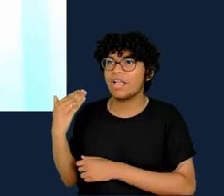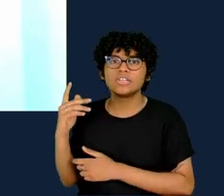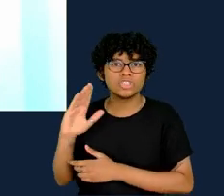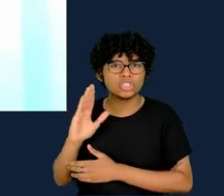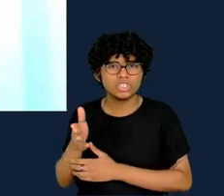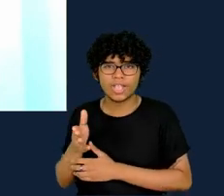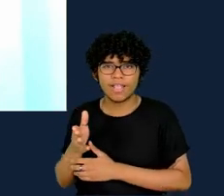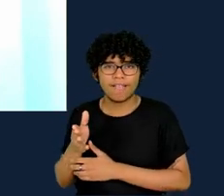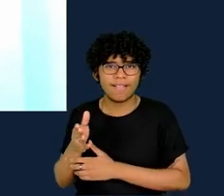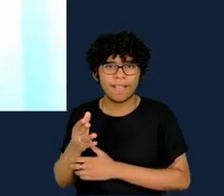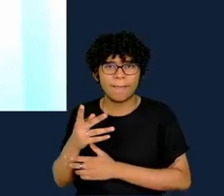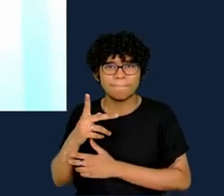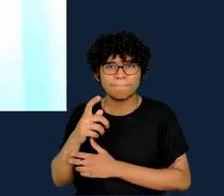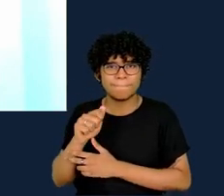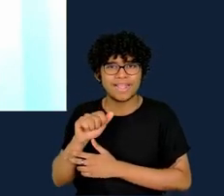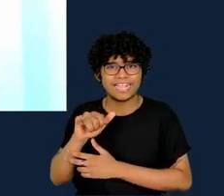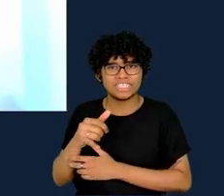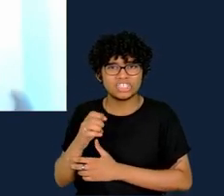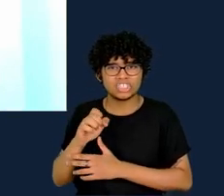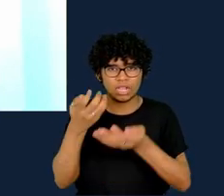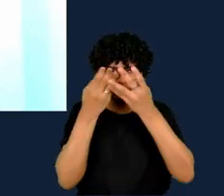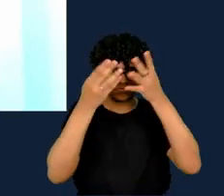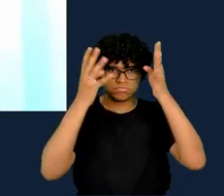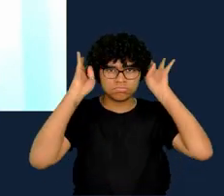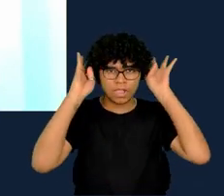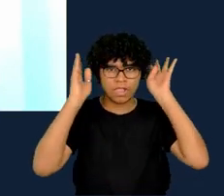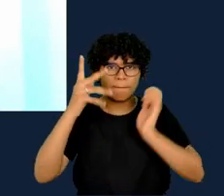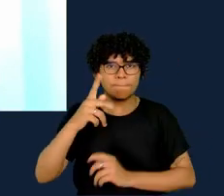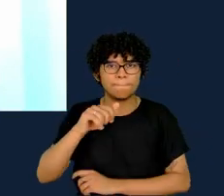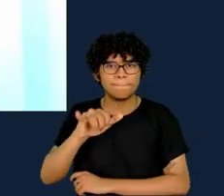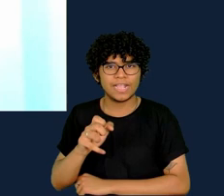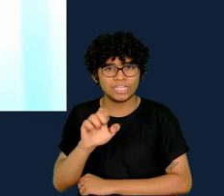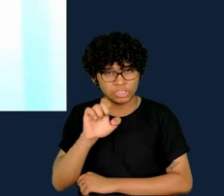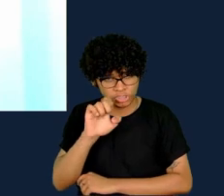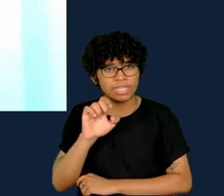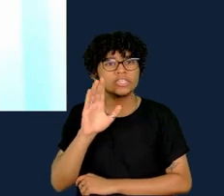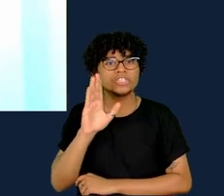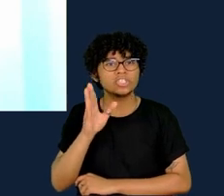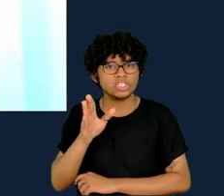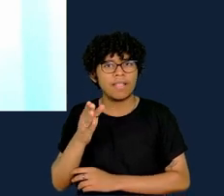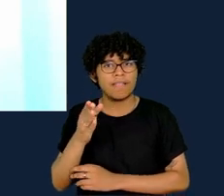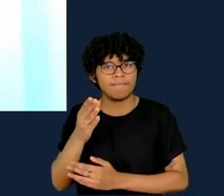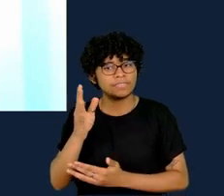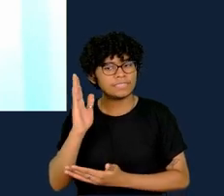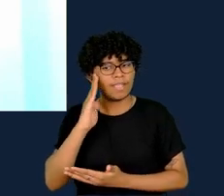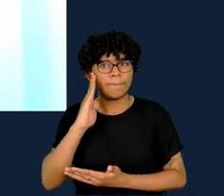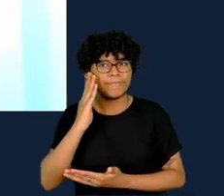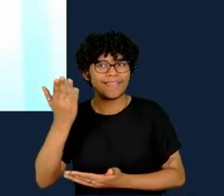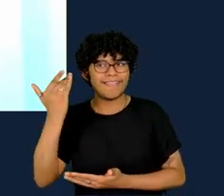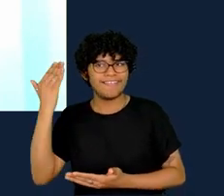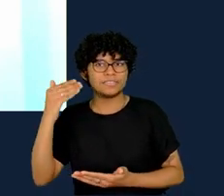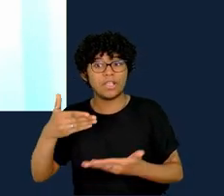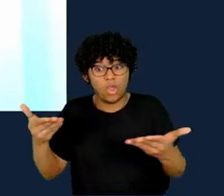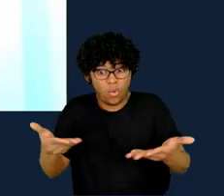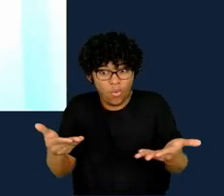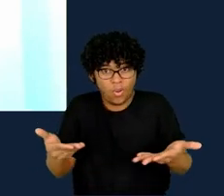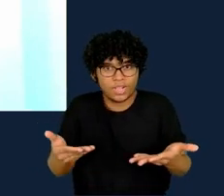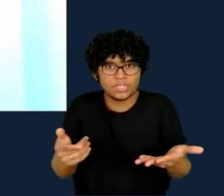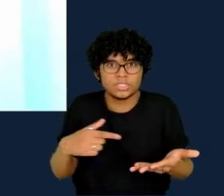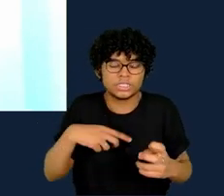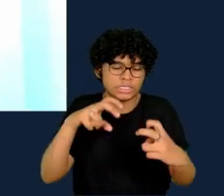nossos pajés, né? E hoje, quando você senta para conversar com os mais velhos da comunidade,